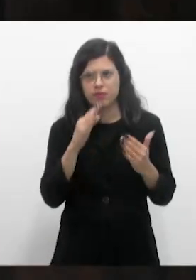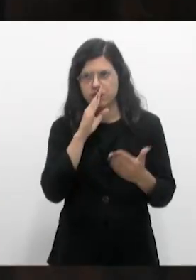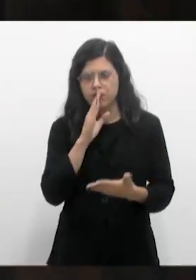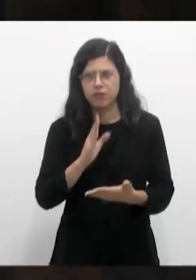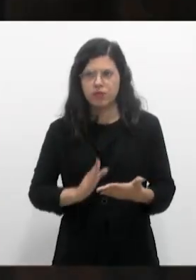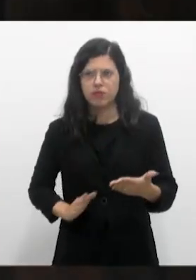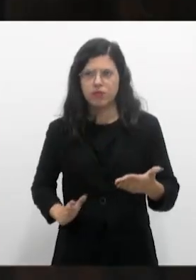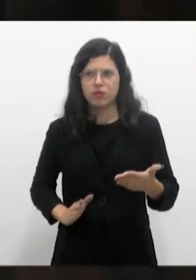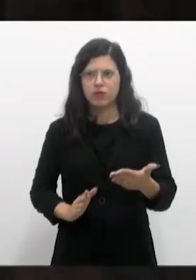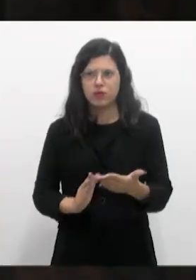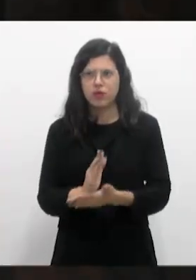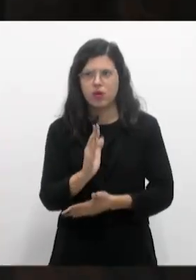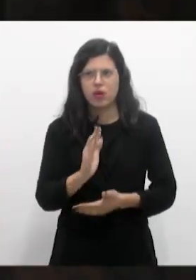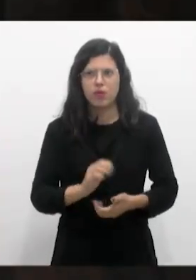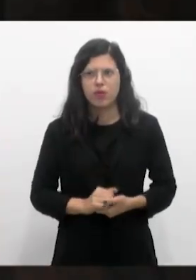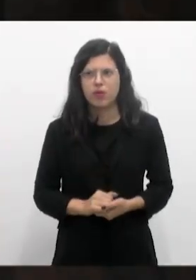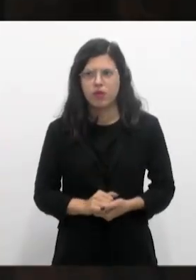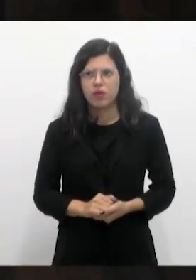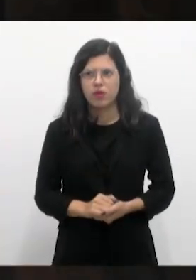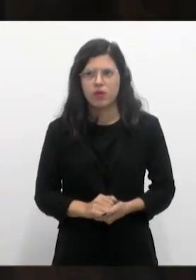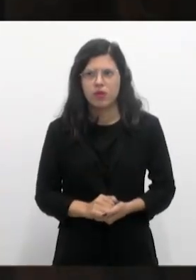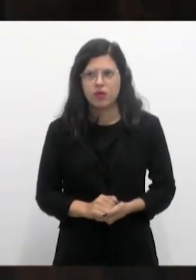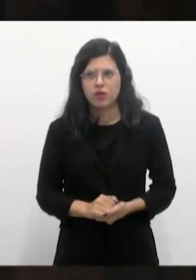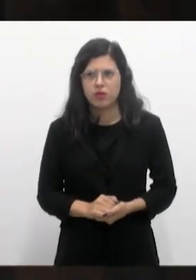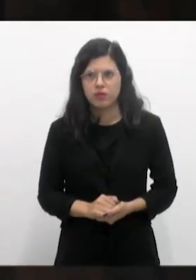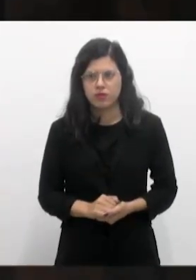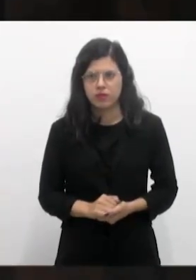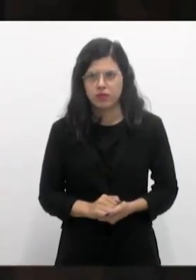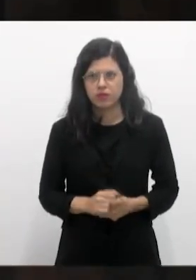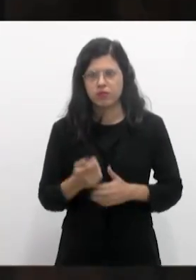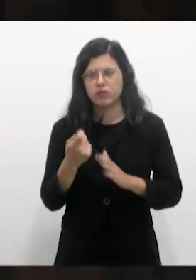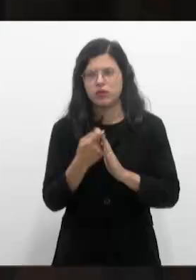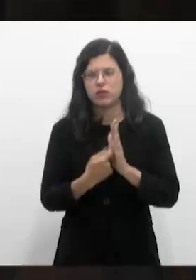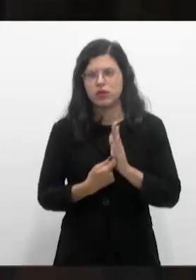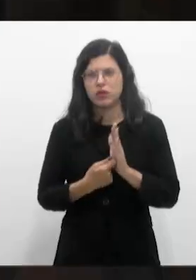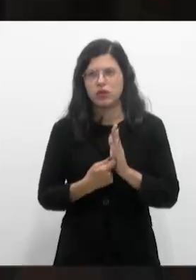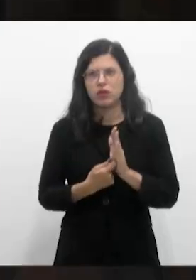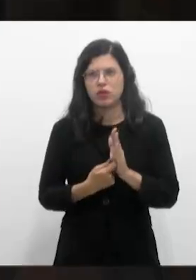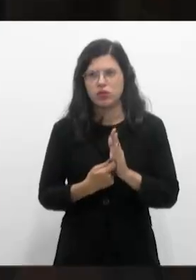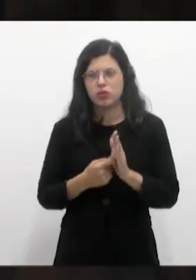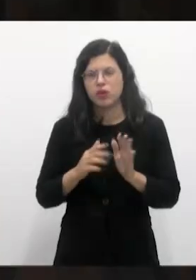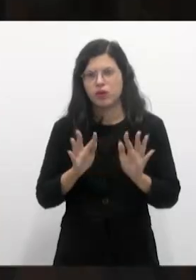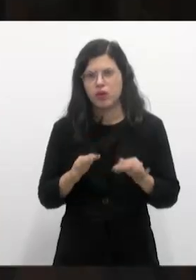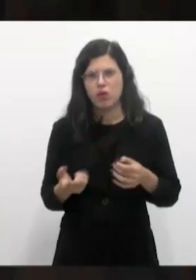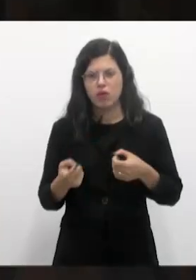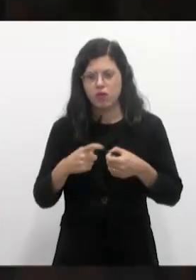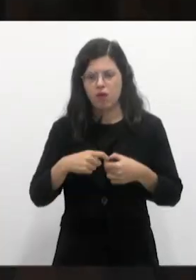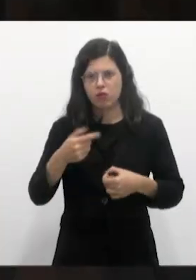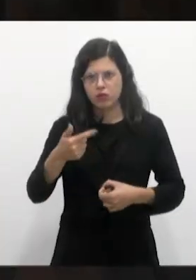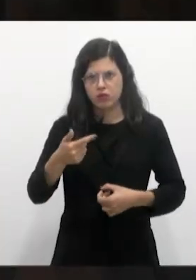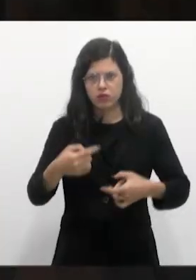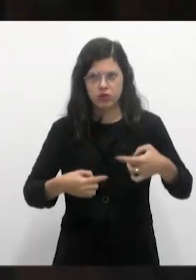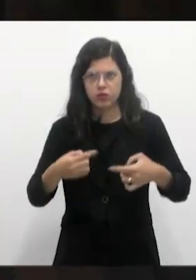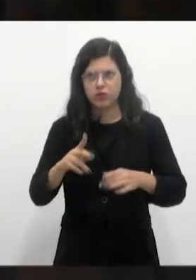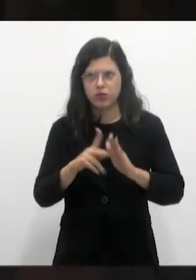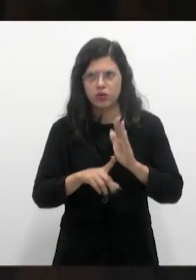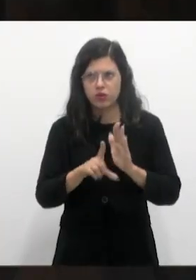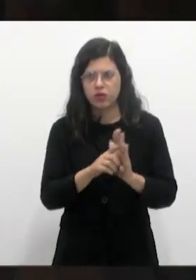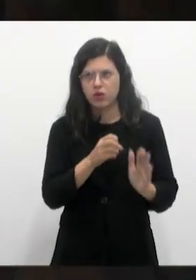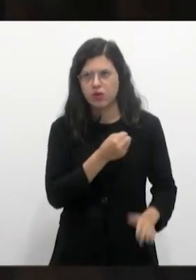aprovam permaneçam como estão. Aprovado a redação do vencido para a segunda discussão. Projeto de lei